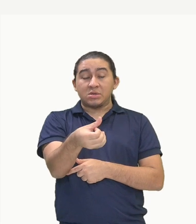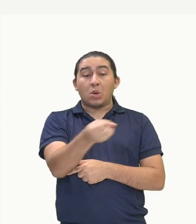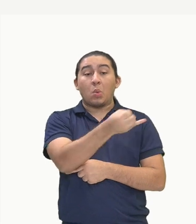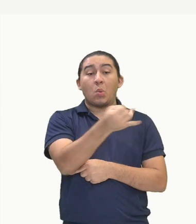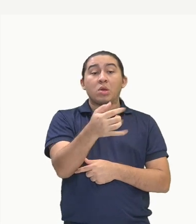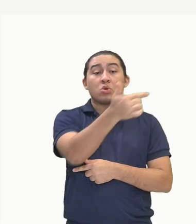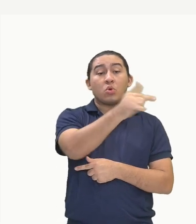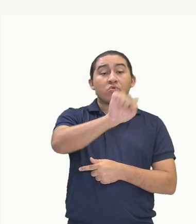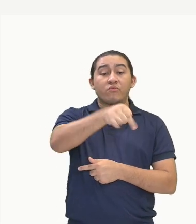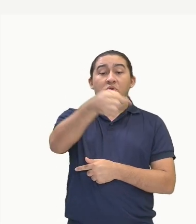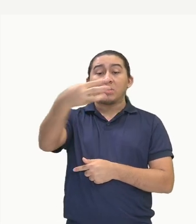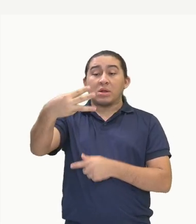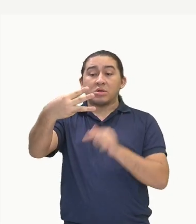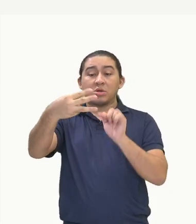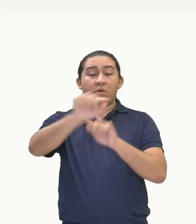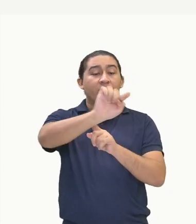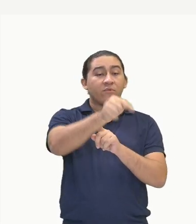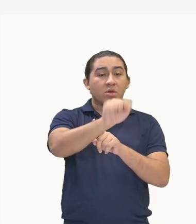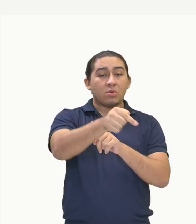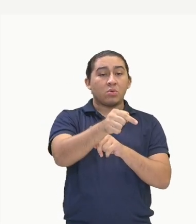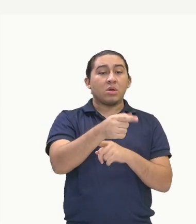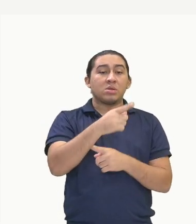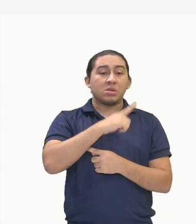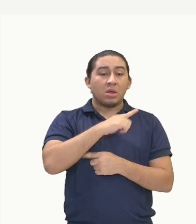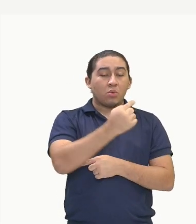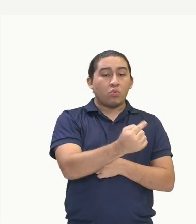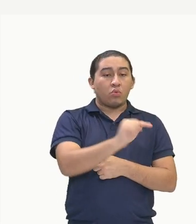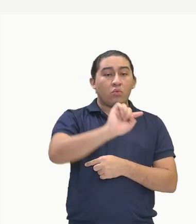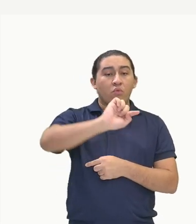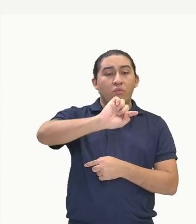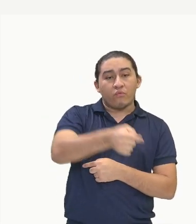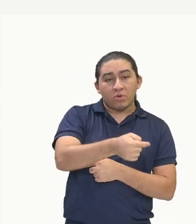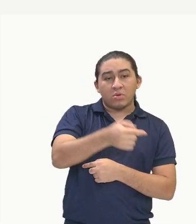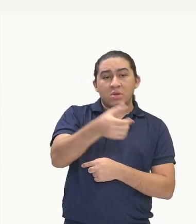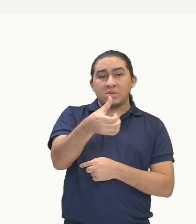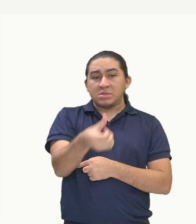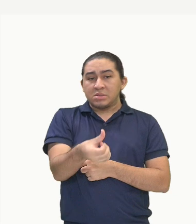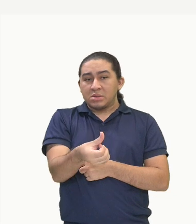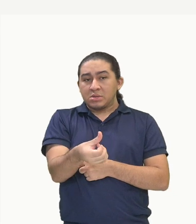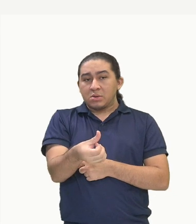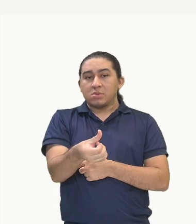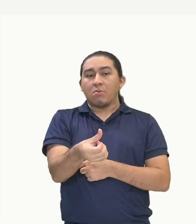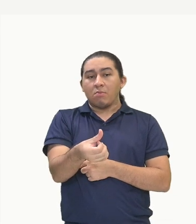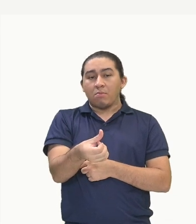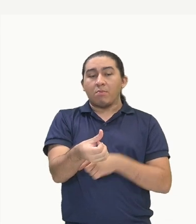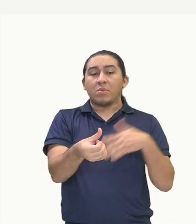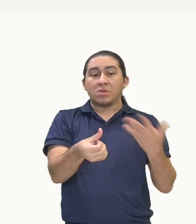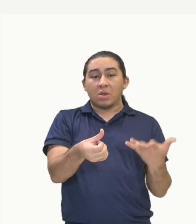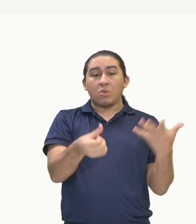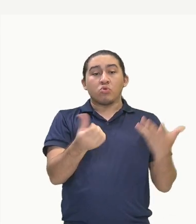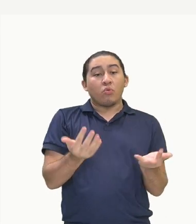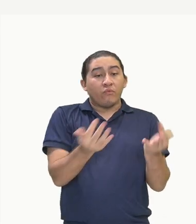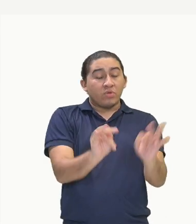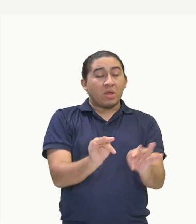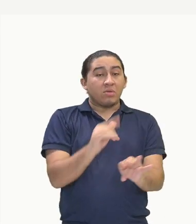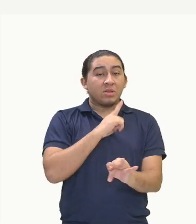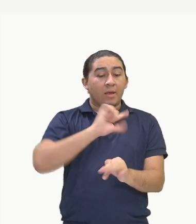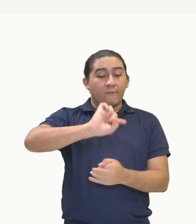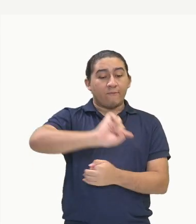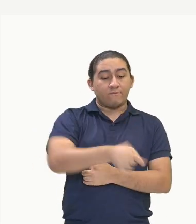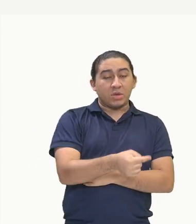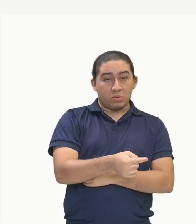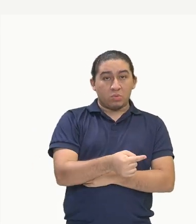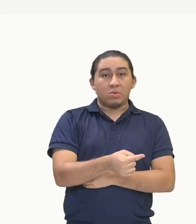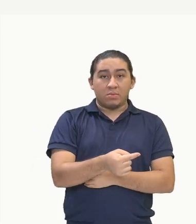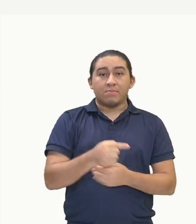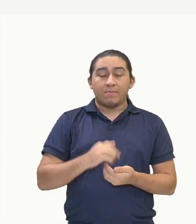aqui, ó? Uma do primeiro número, duas do segundo número. Lá no final eu vou colocar aí a vírgula, tá? Em duas casas decimais,